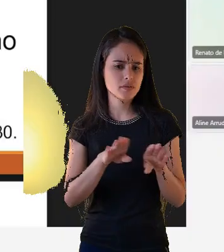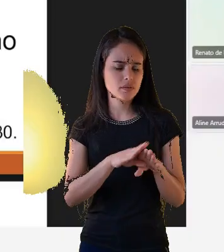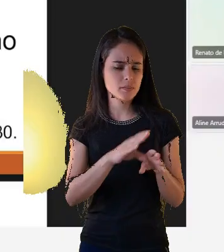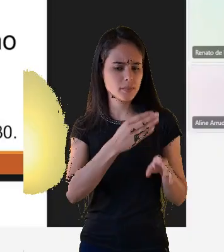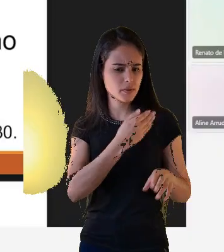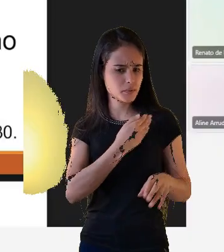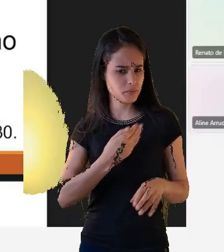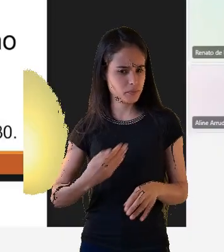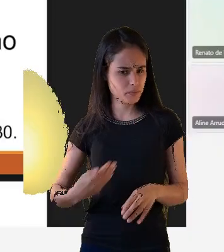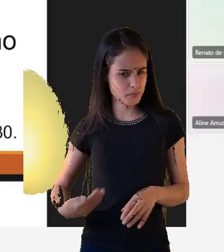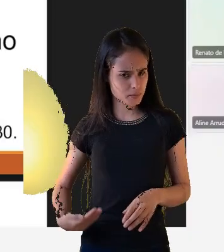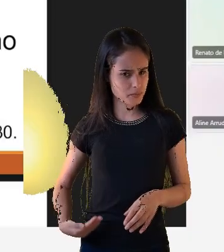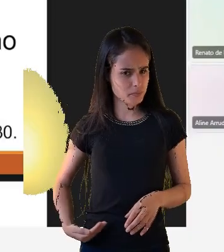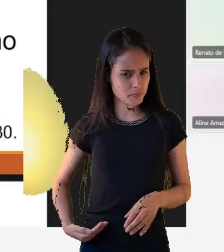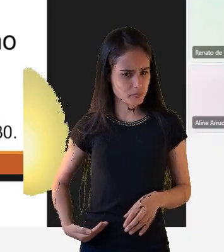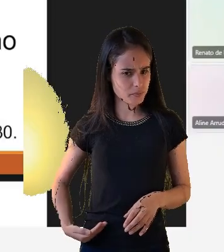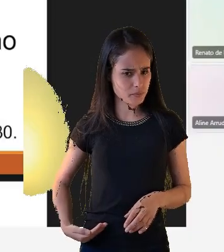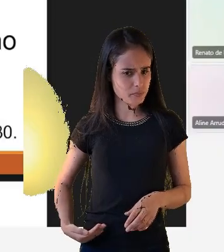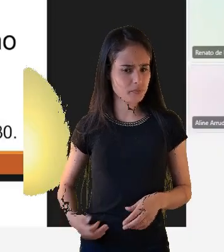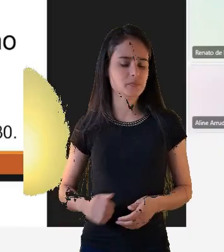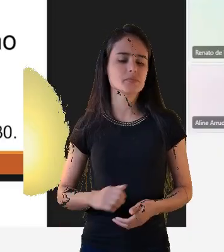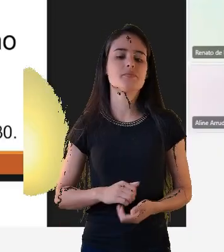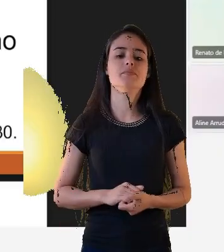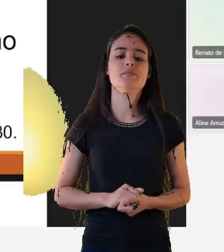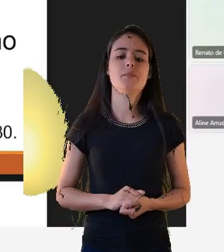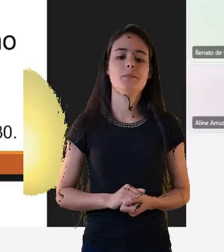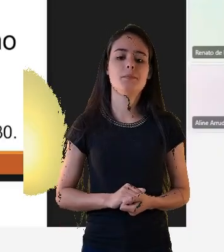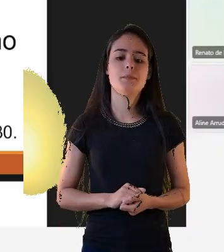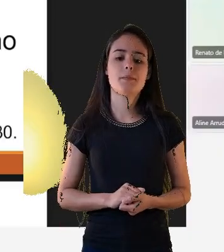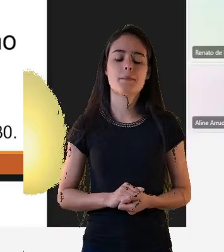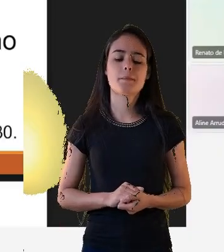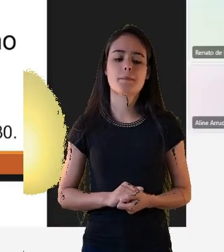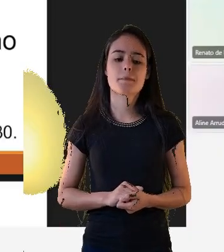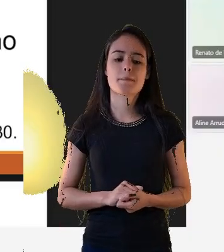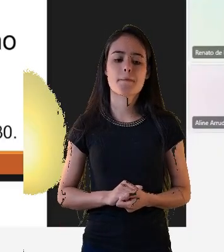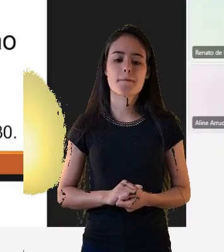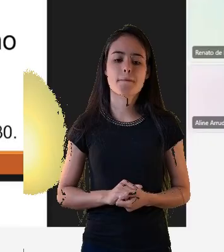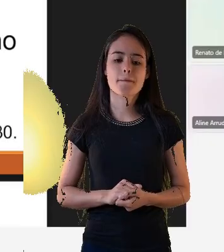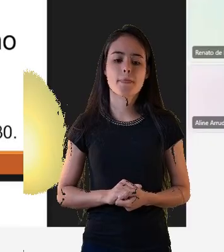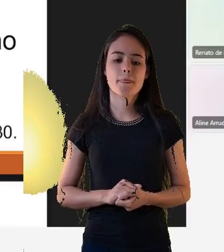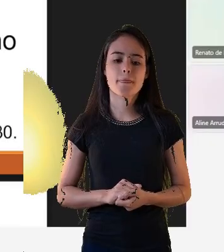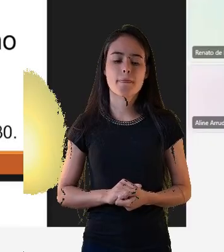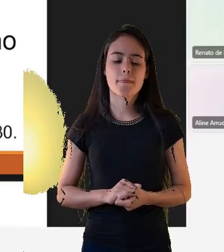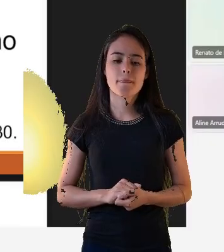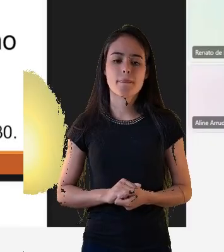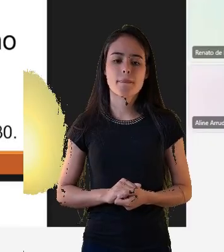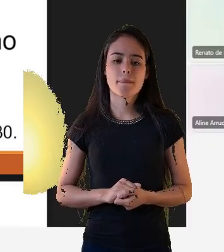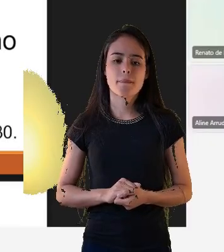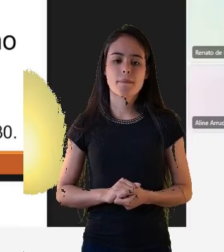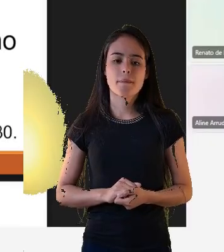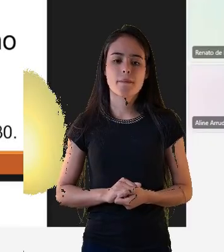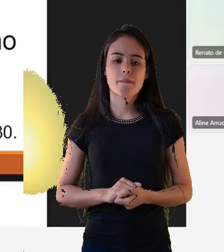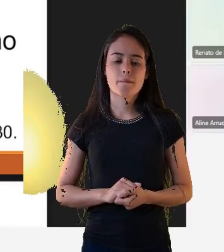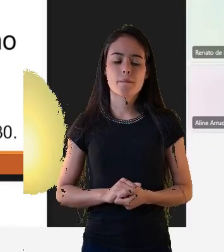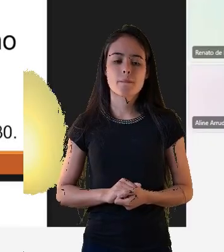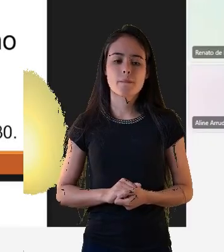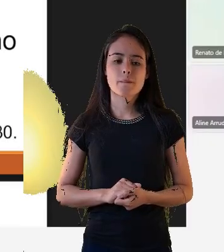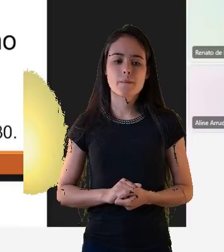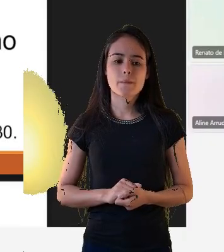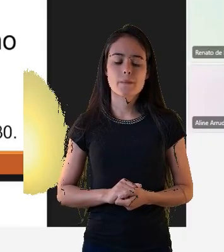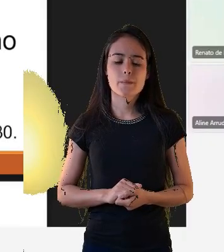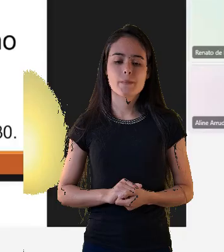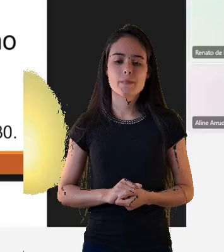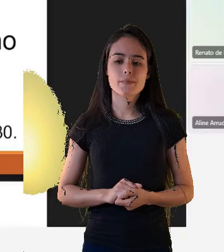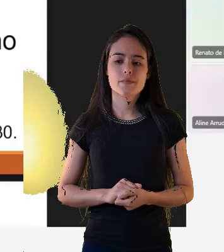trabalho, de educação, de tudo, mas política foi uma das frases que a deixou